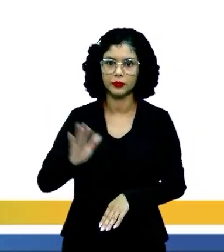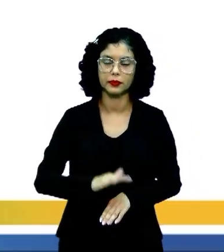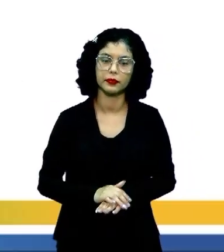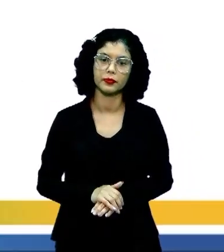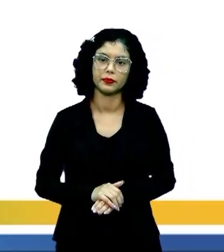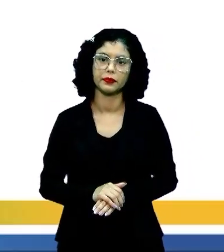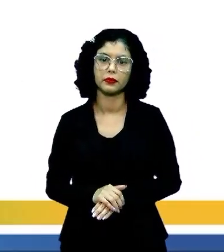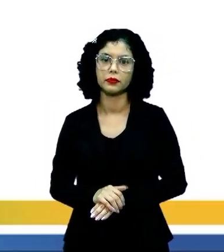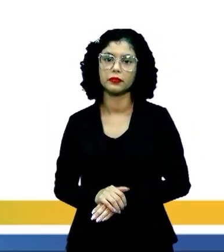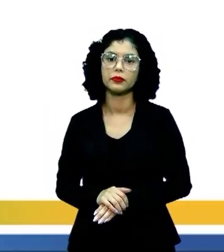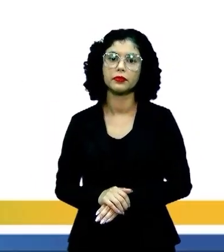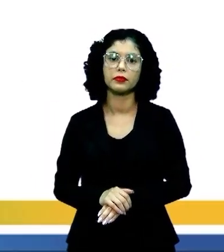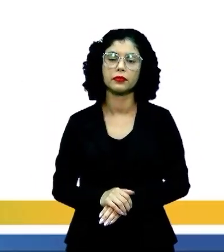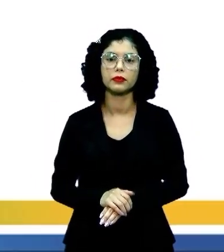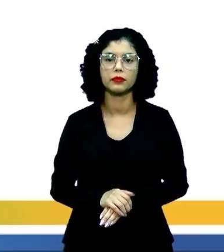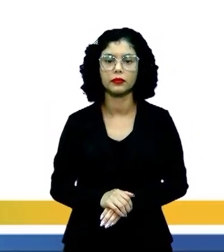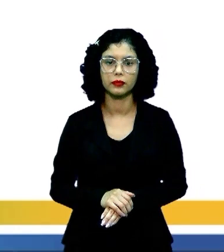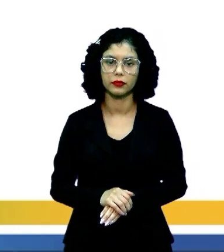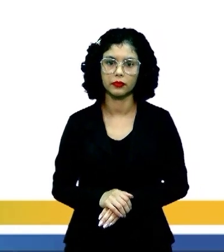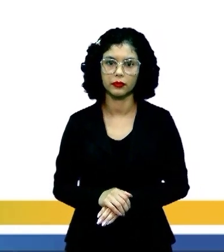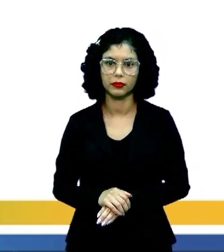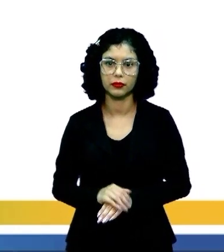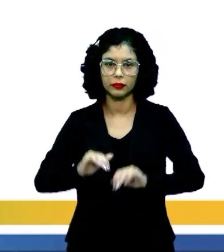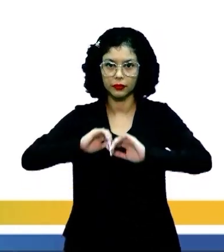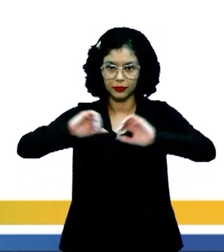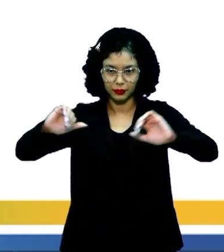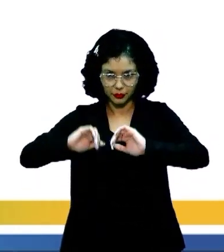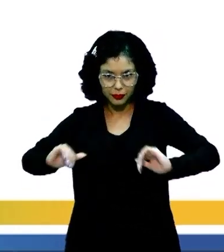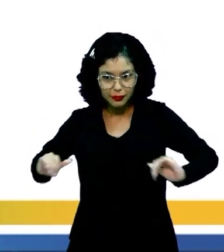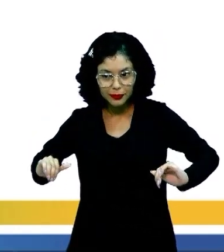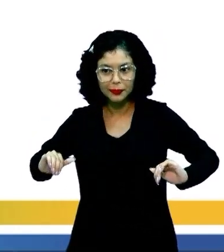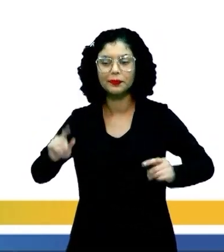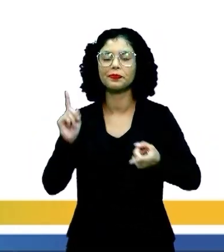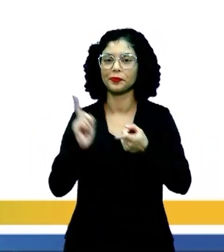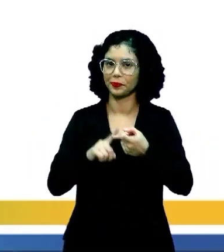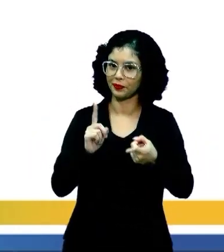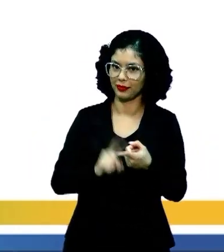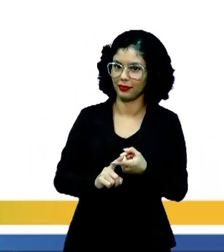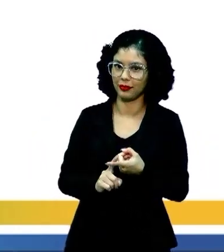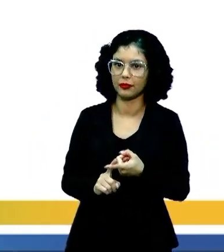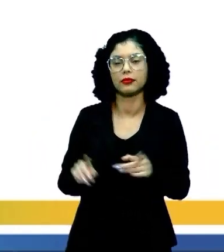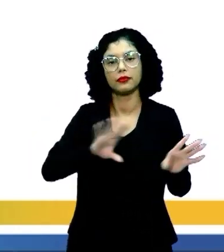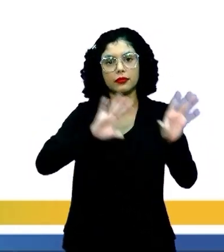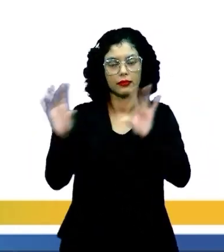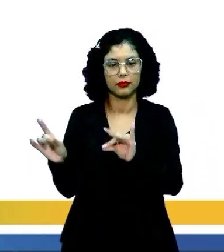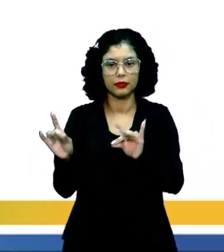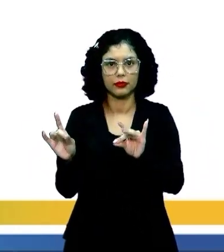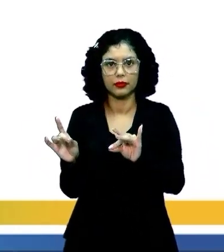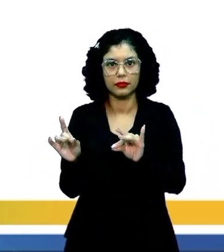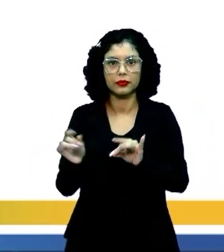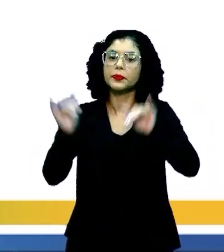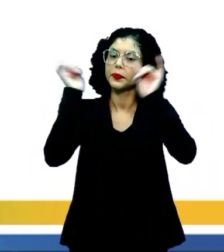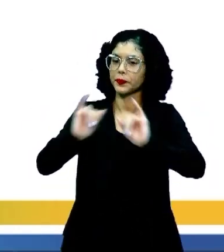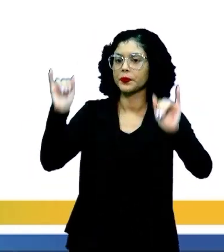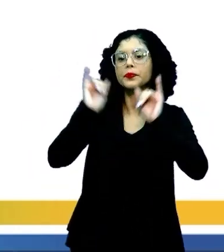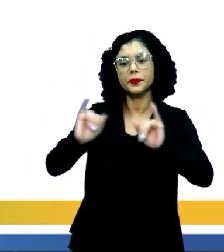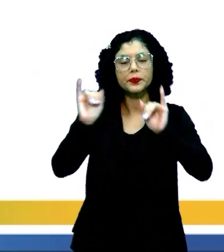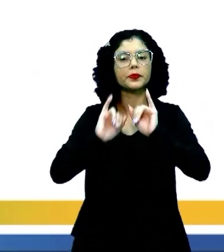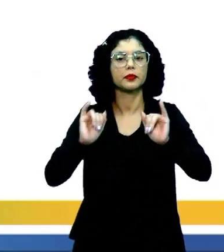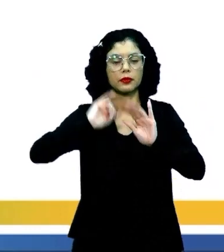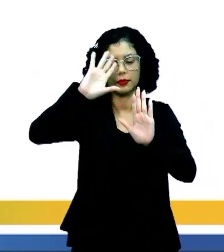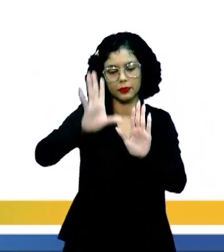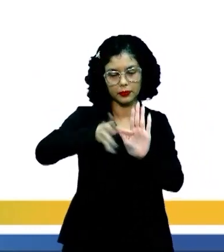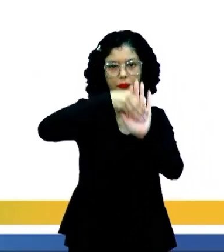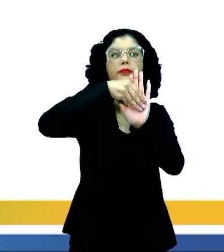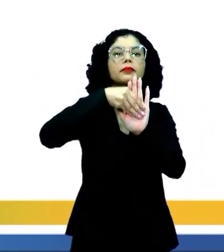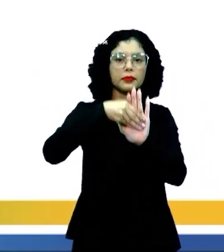Olha aí o tema. Tá um pouco aí espatifado aí, né? Porque eu vou trazer aí uns itens